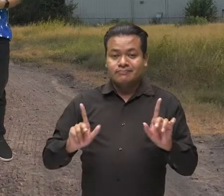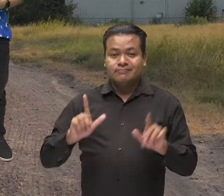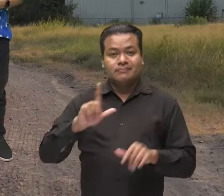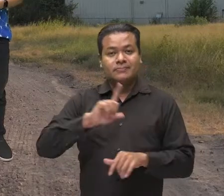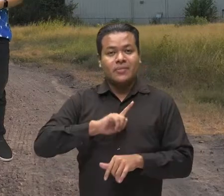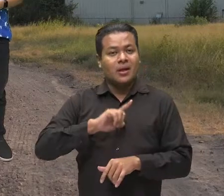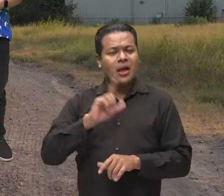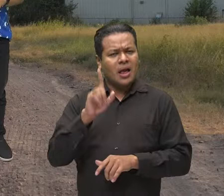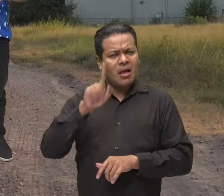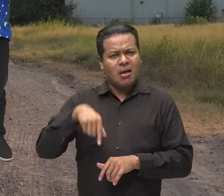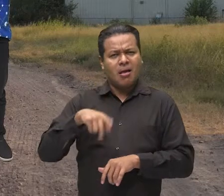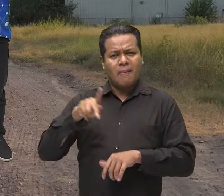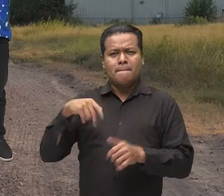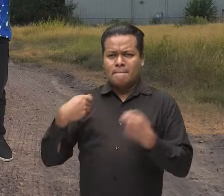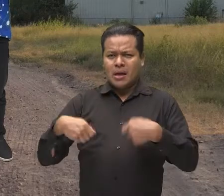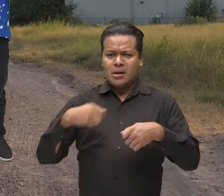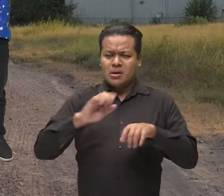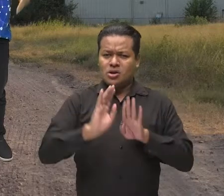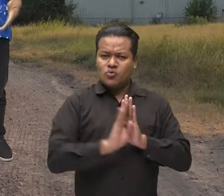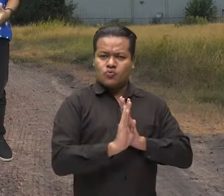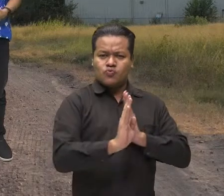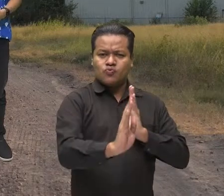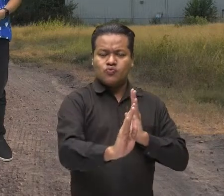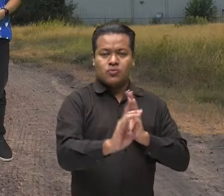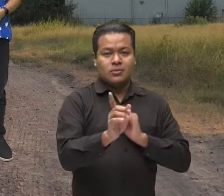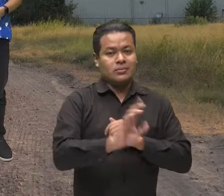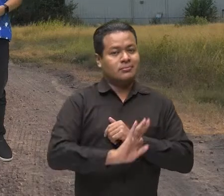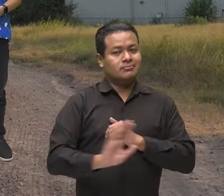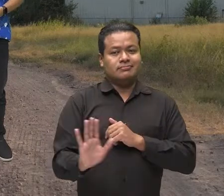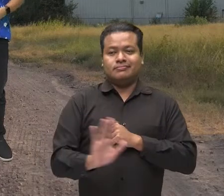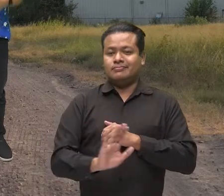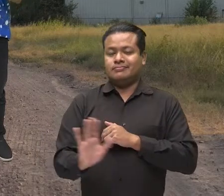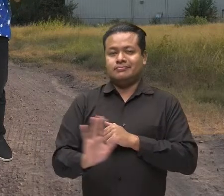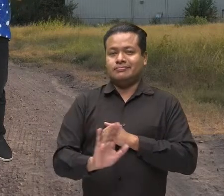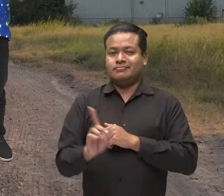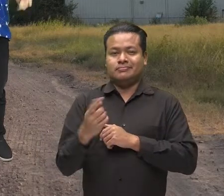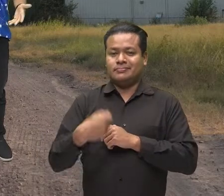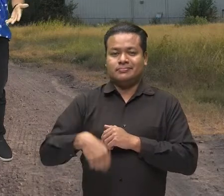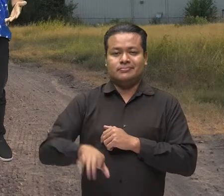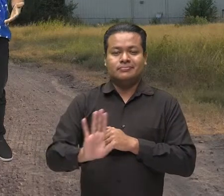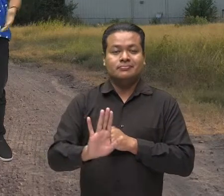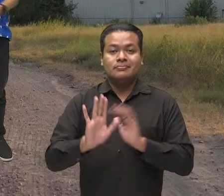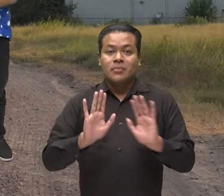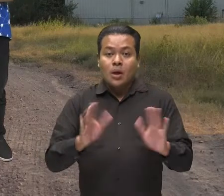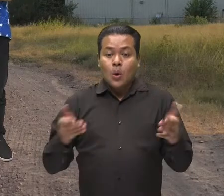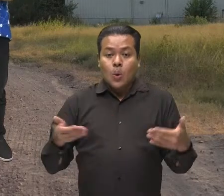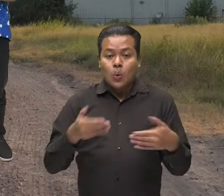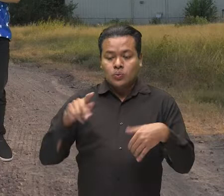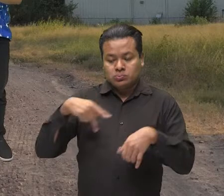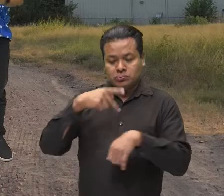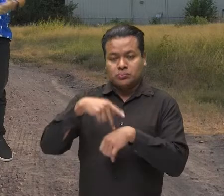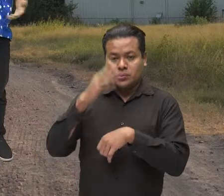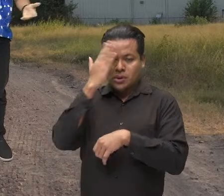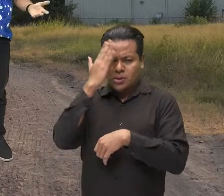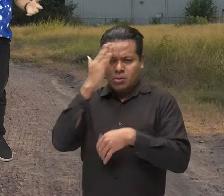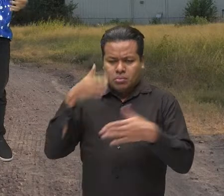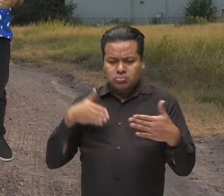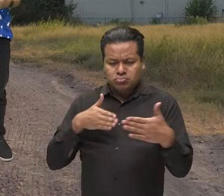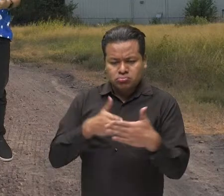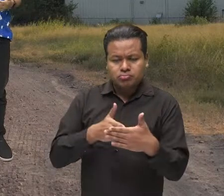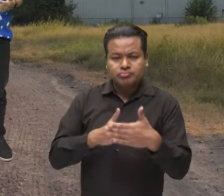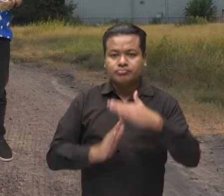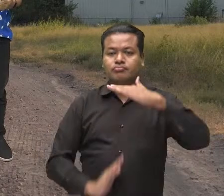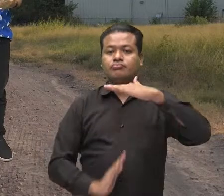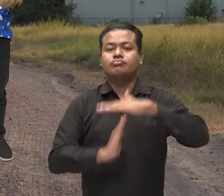os países precisam construir muros ao redor das suas fronteiras ali, né? Onde um país termina, a gente tem informações, por